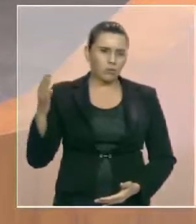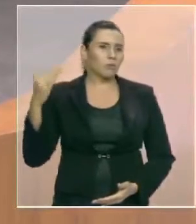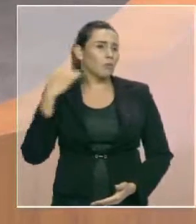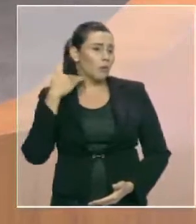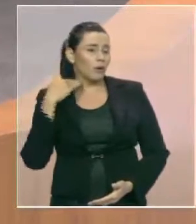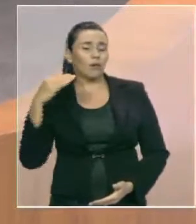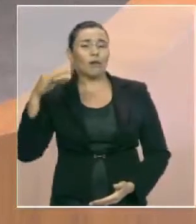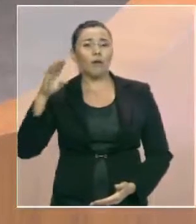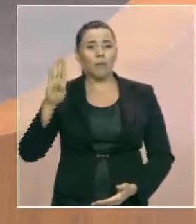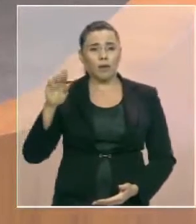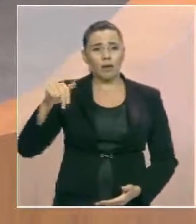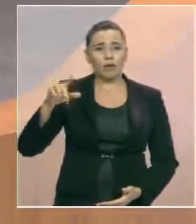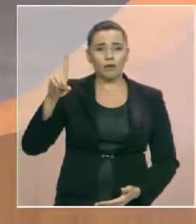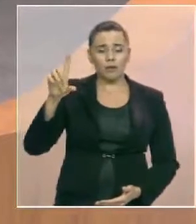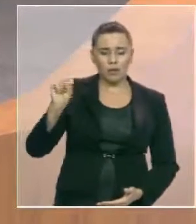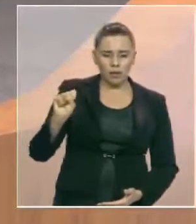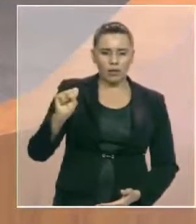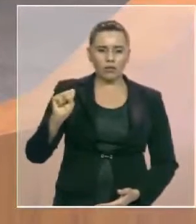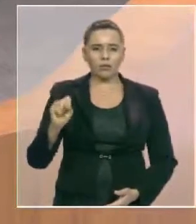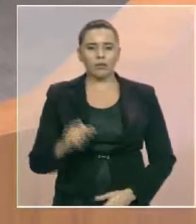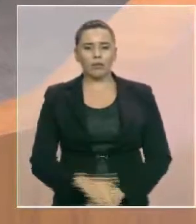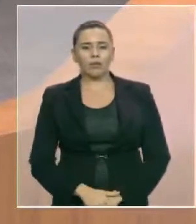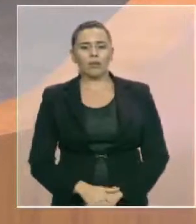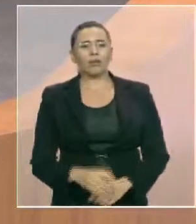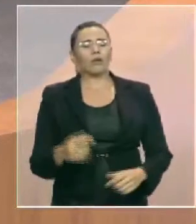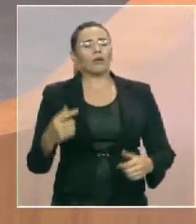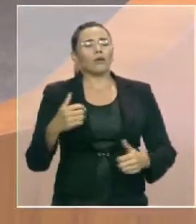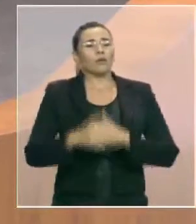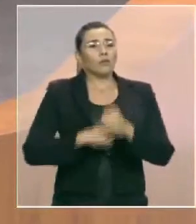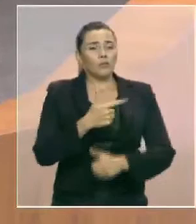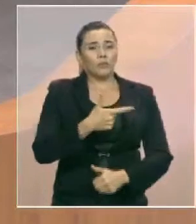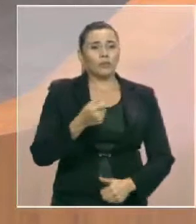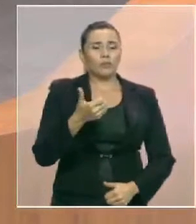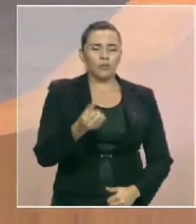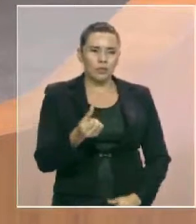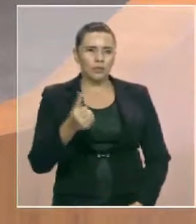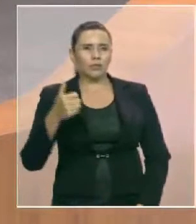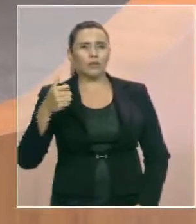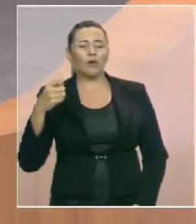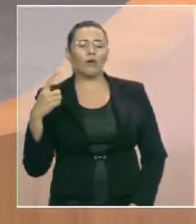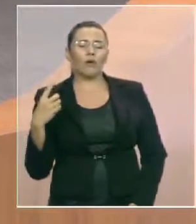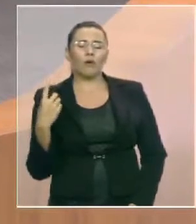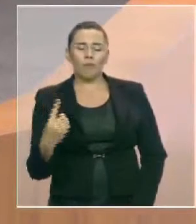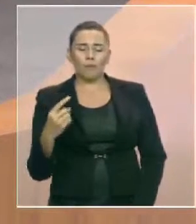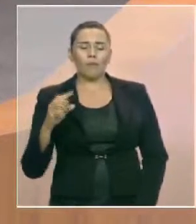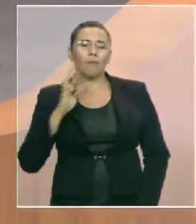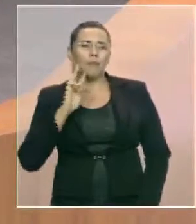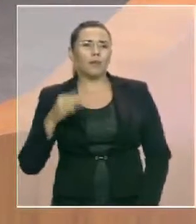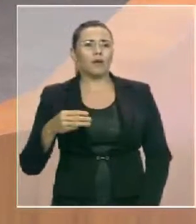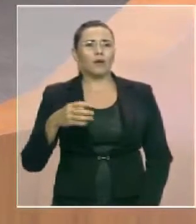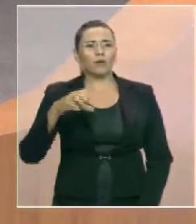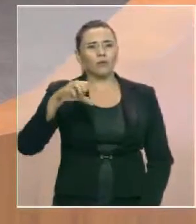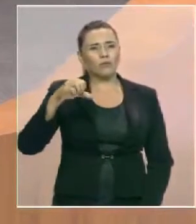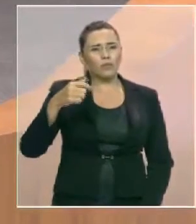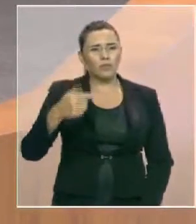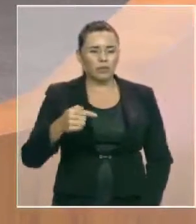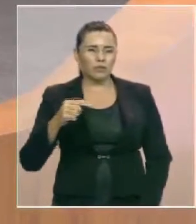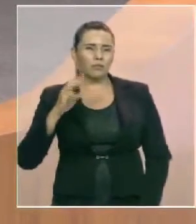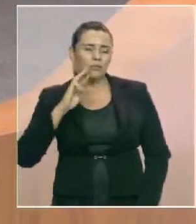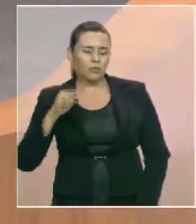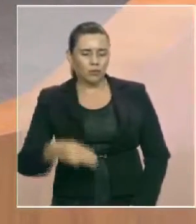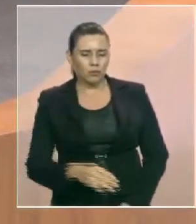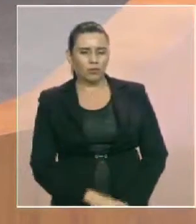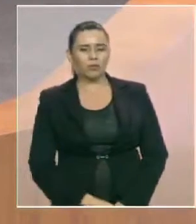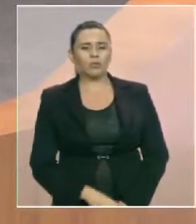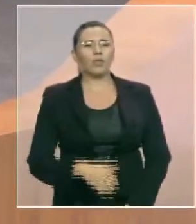no valor de 2016, 1.297 milhões, 2017, 695